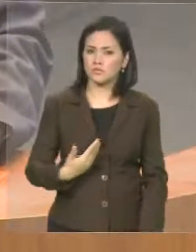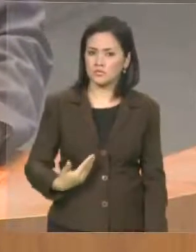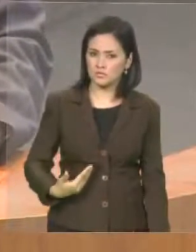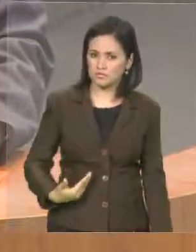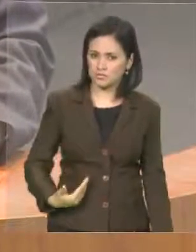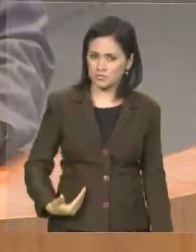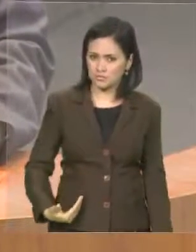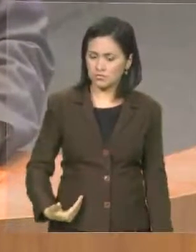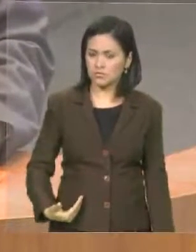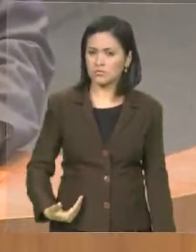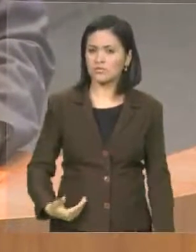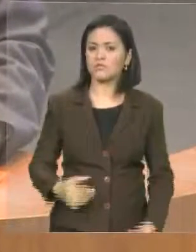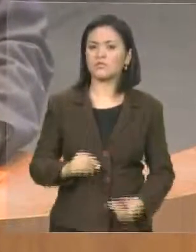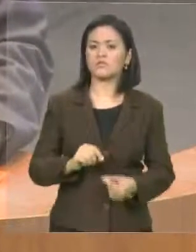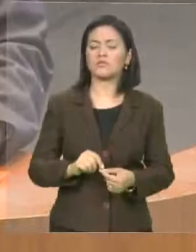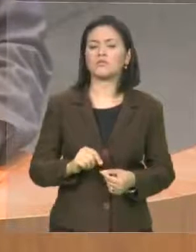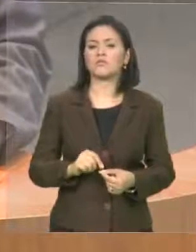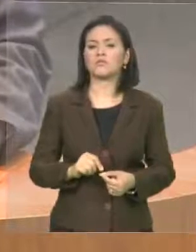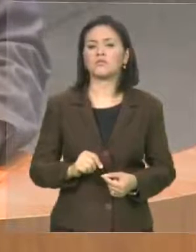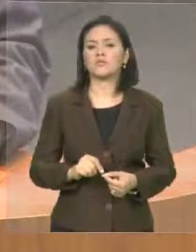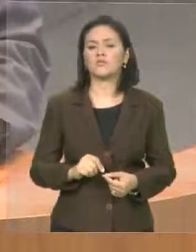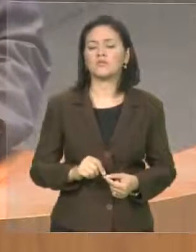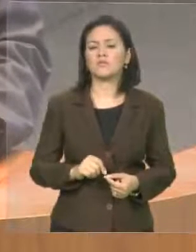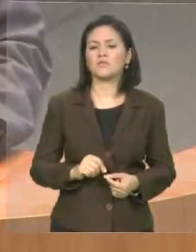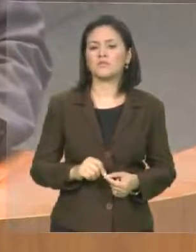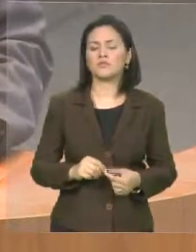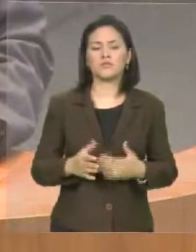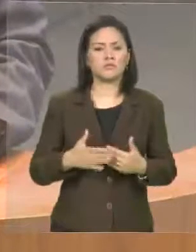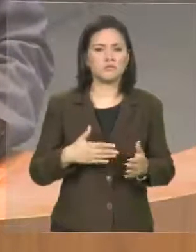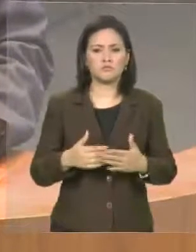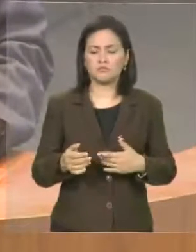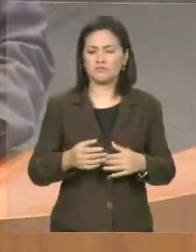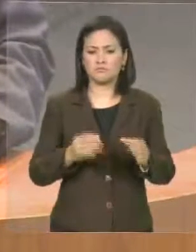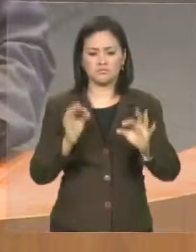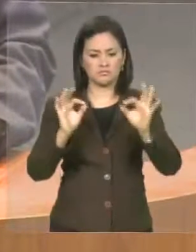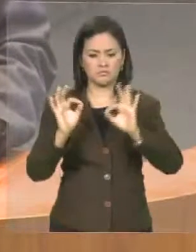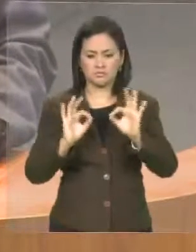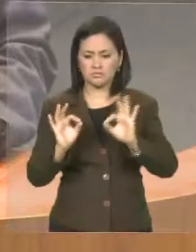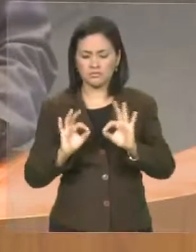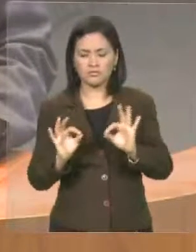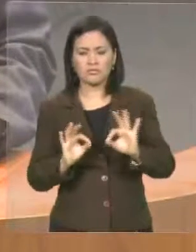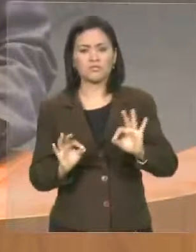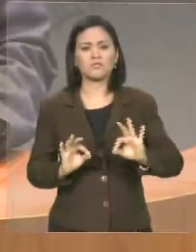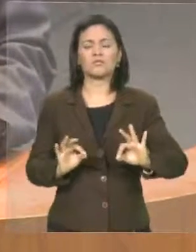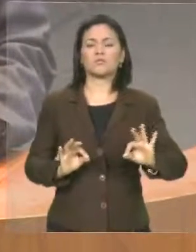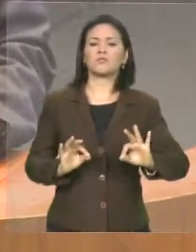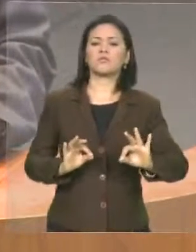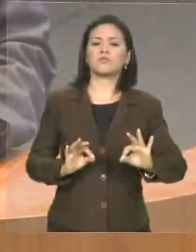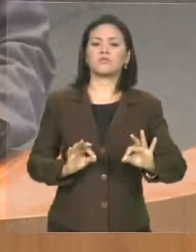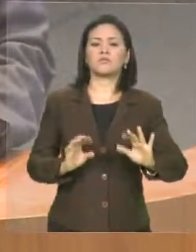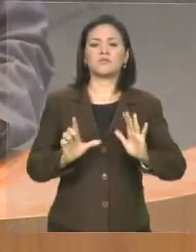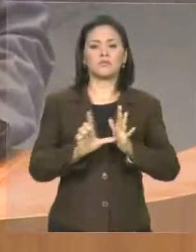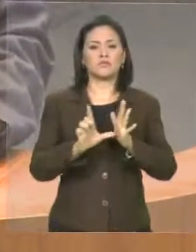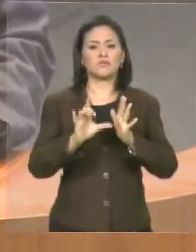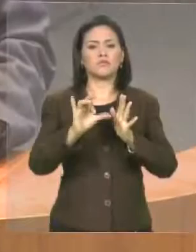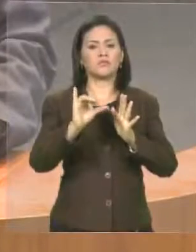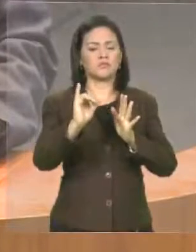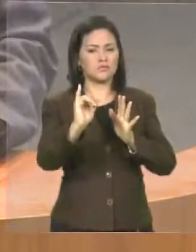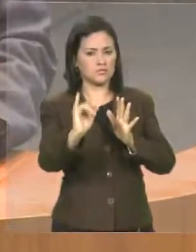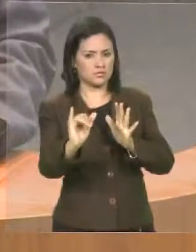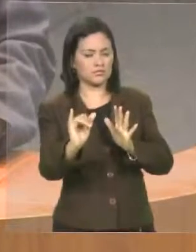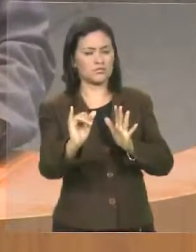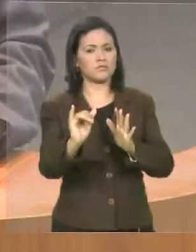direta ou indireta, faça qualquer tipo de regulamentação à prática por considerar isso uma